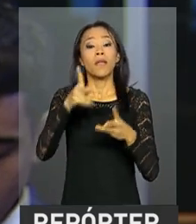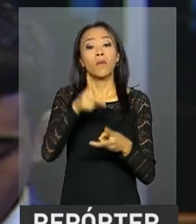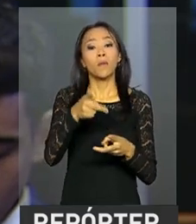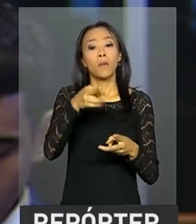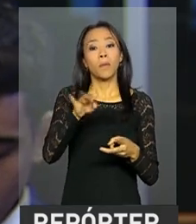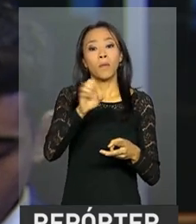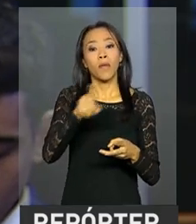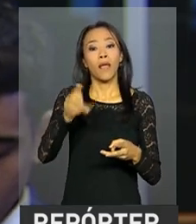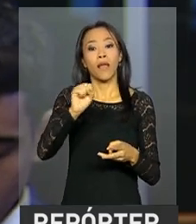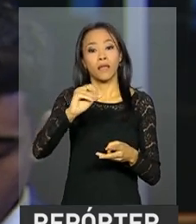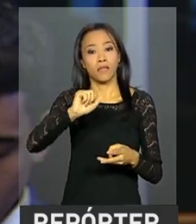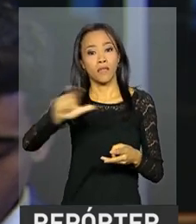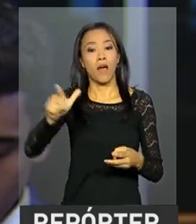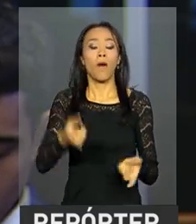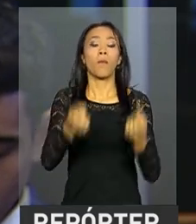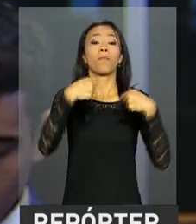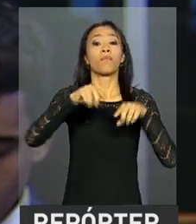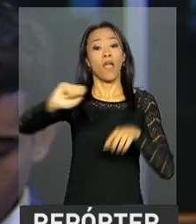valorização